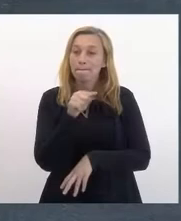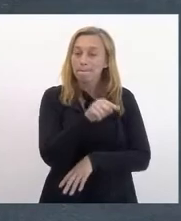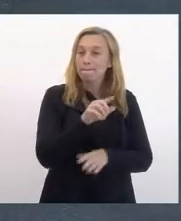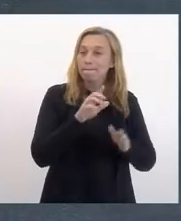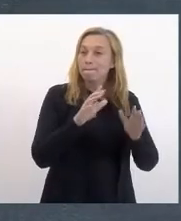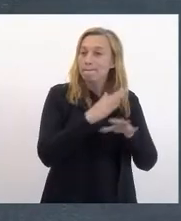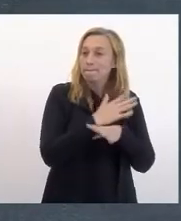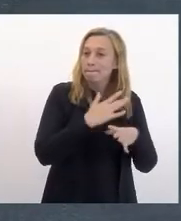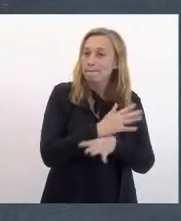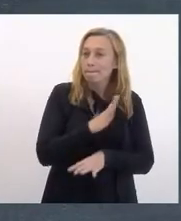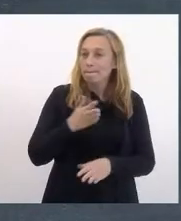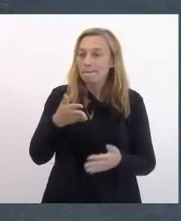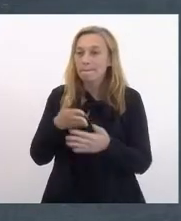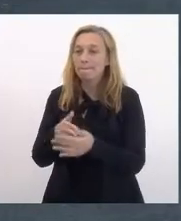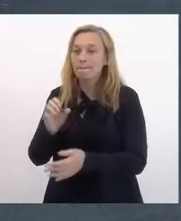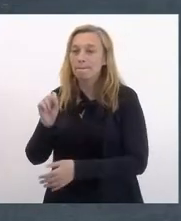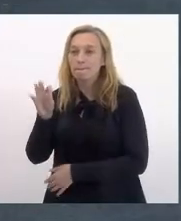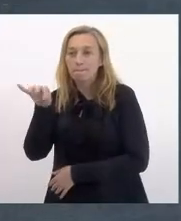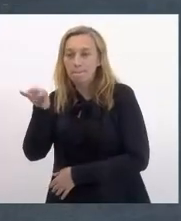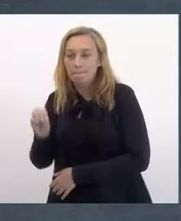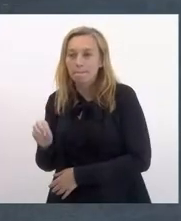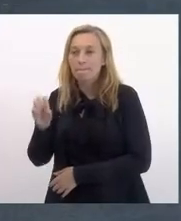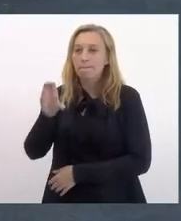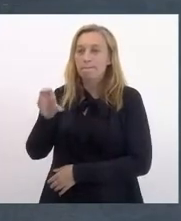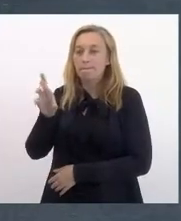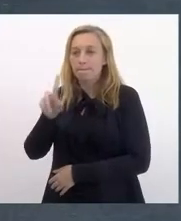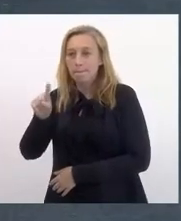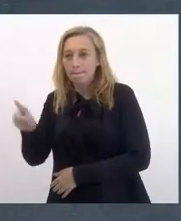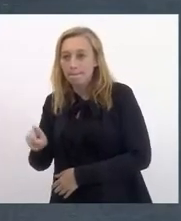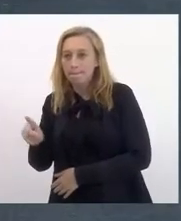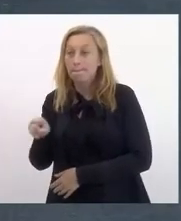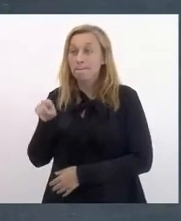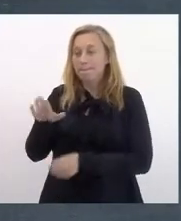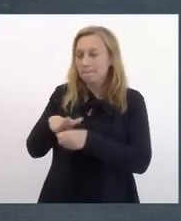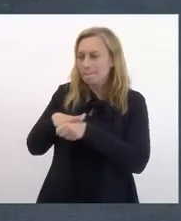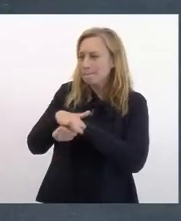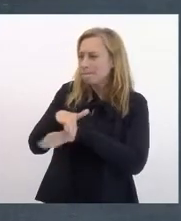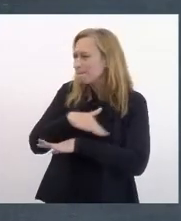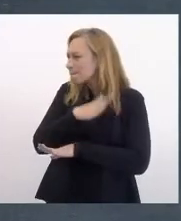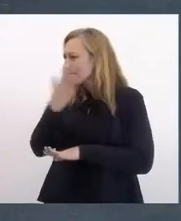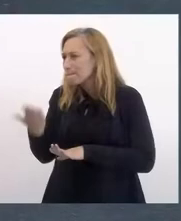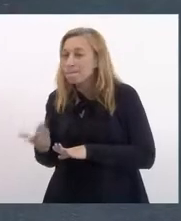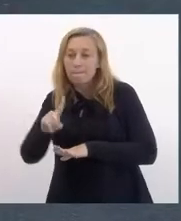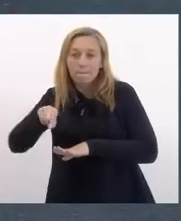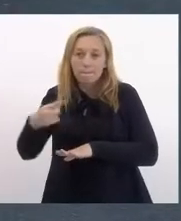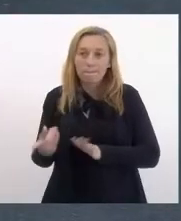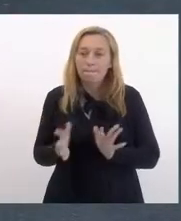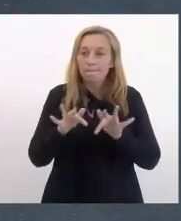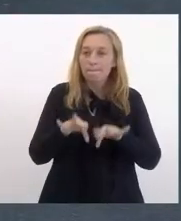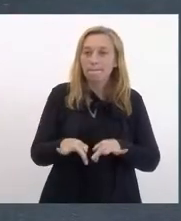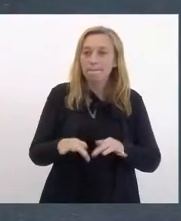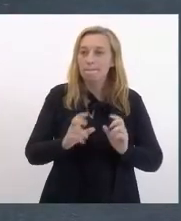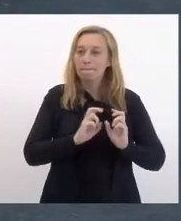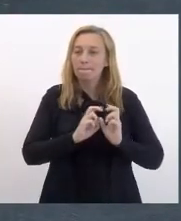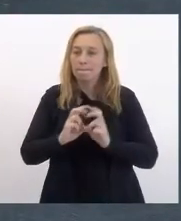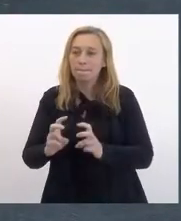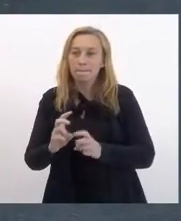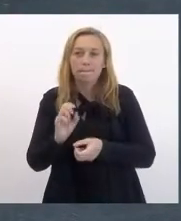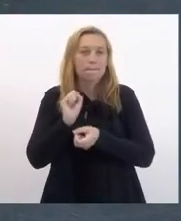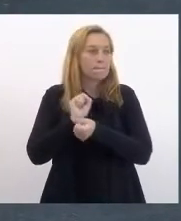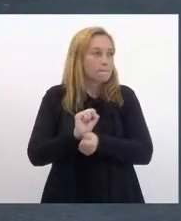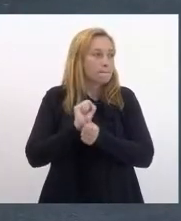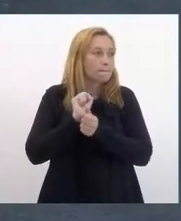cidade, fomos até Oswaldo Cruz, ficamos lá noite adentro e depois terminamos na estação, esperando